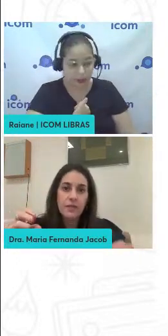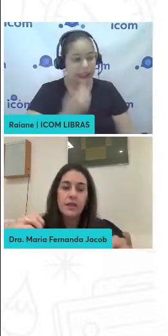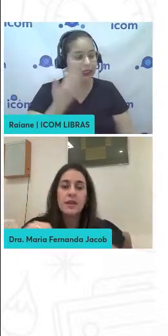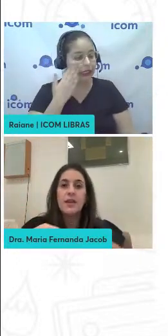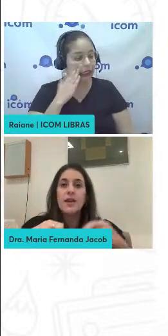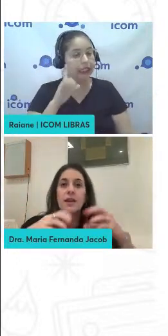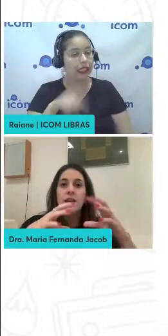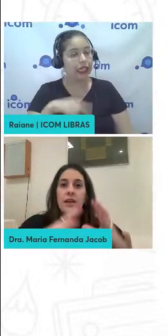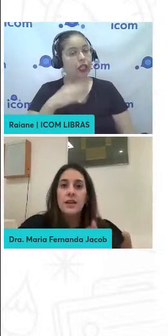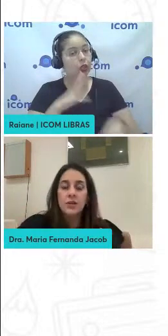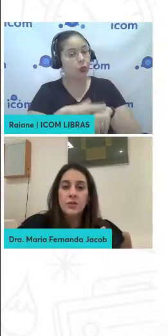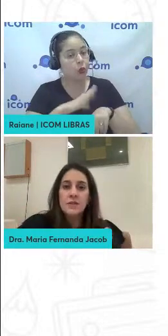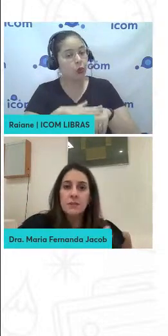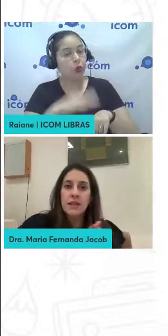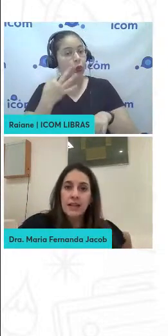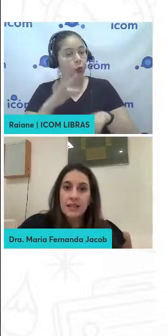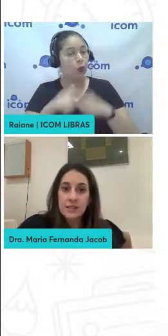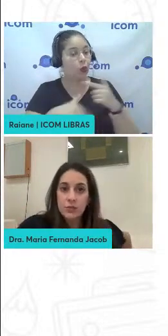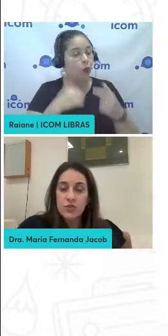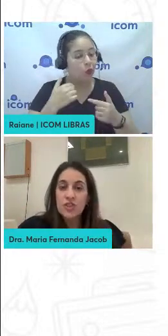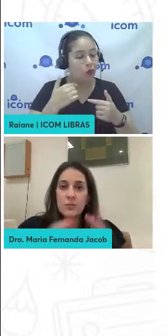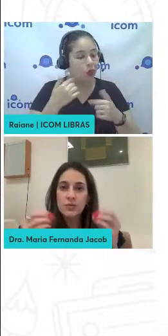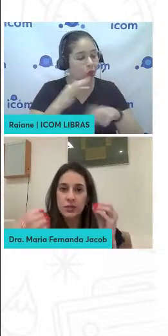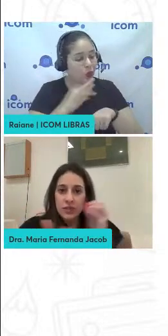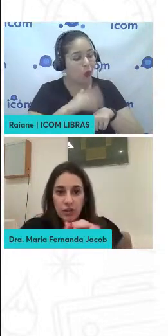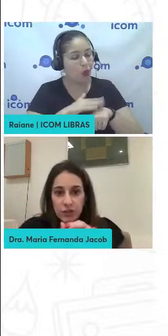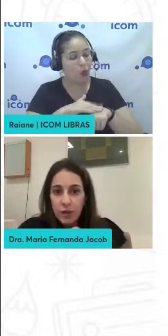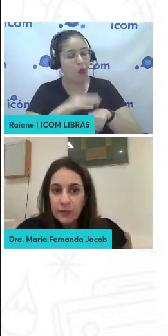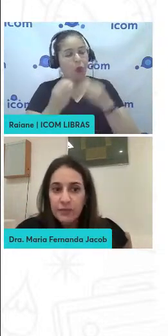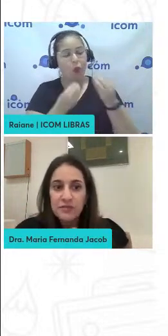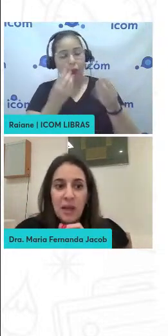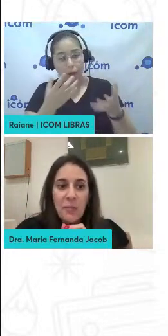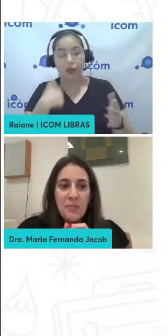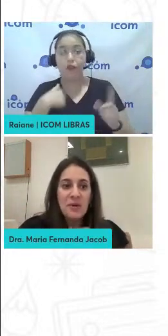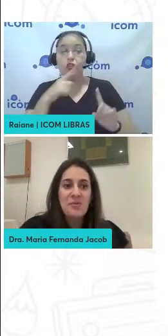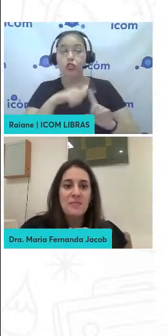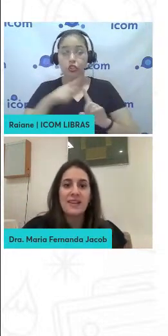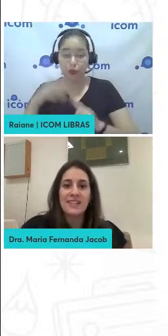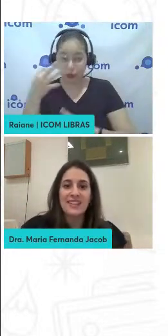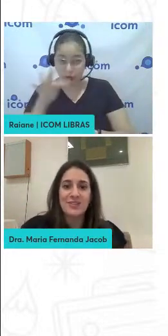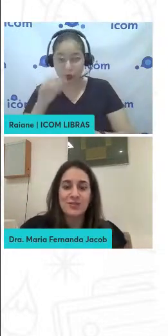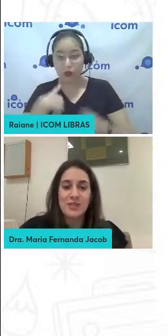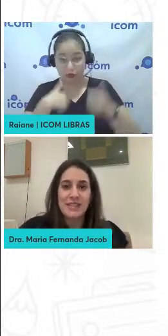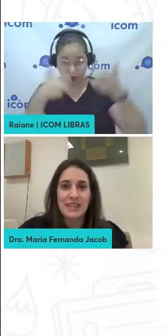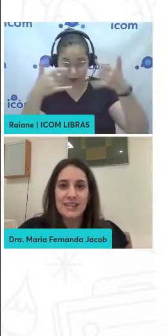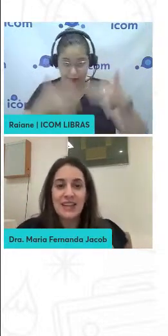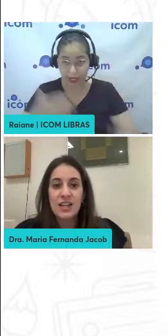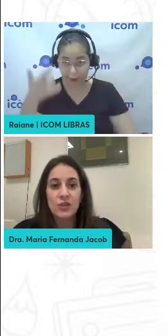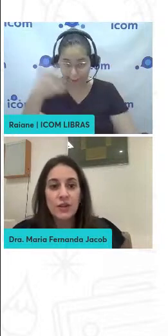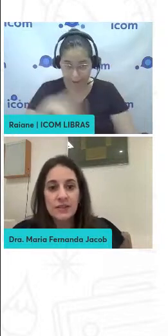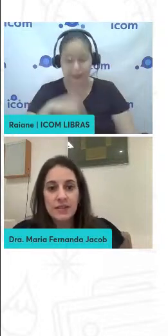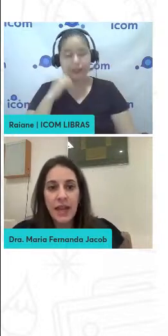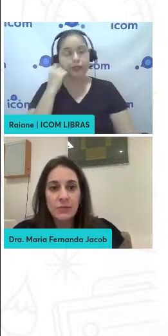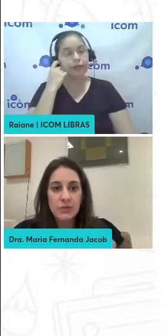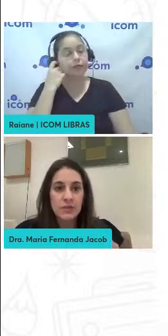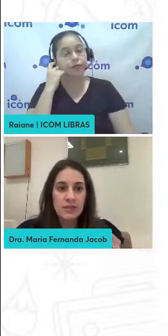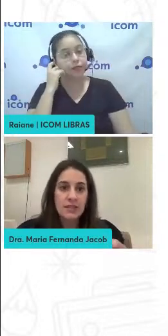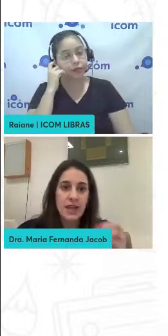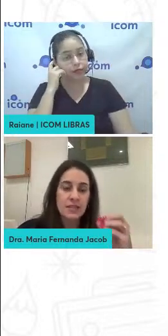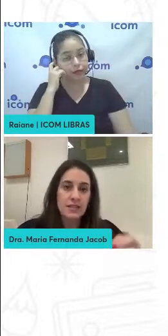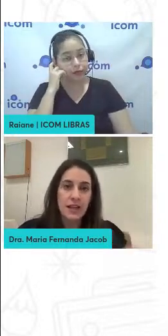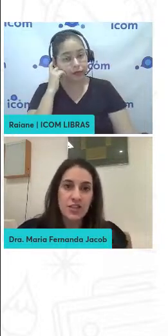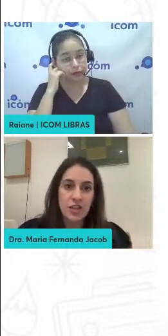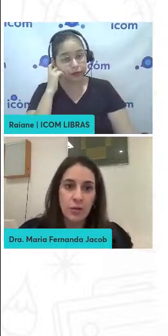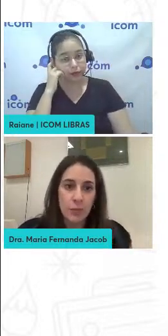paciente. Eu trouxe também, né, a questão dos tipos da dor, e agora eu vou aprofundar um pouco mais aqui com vocês. Nós temos